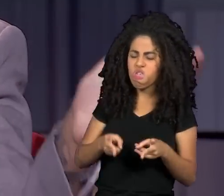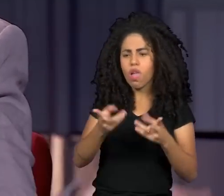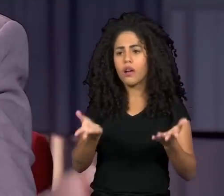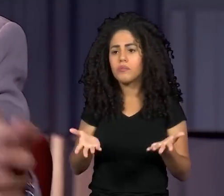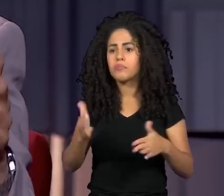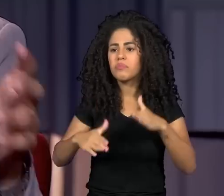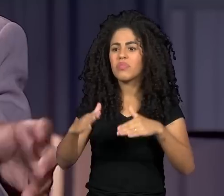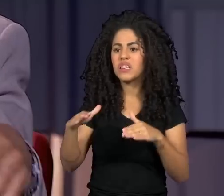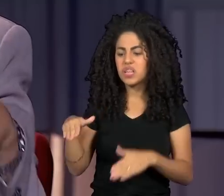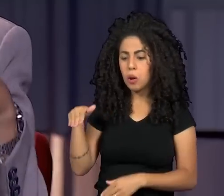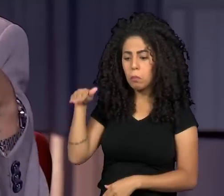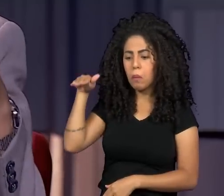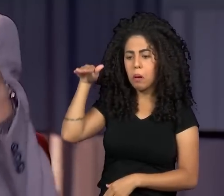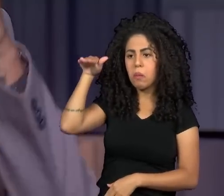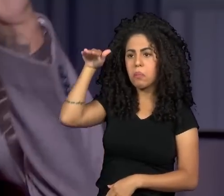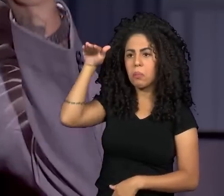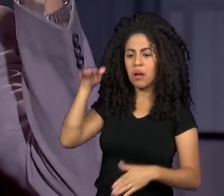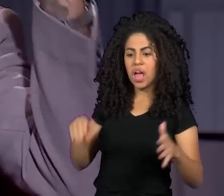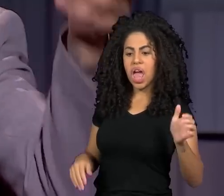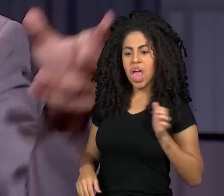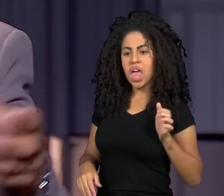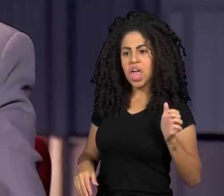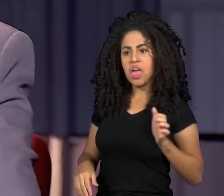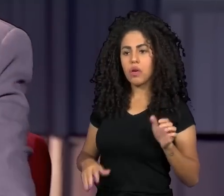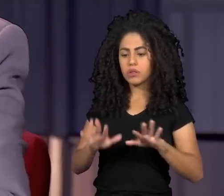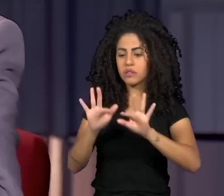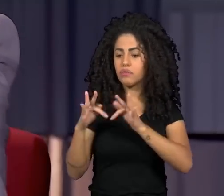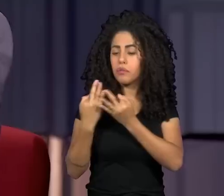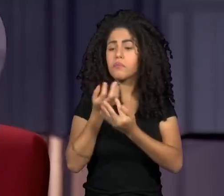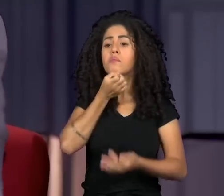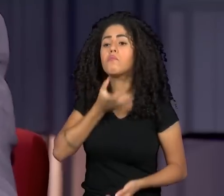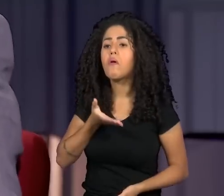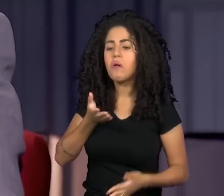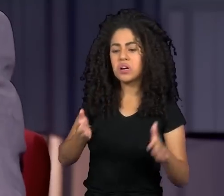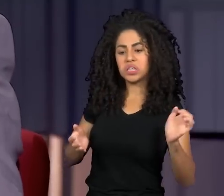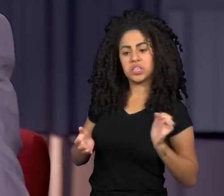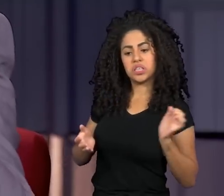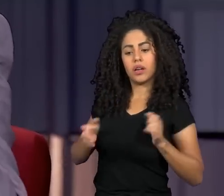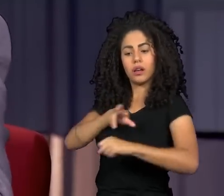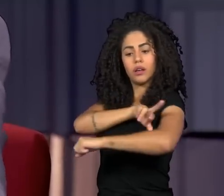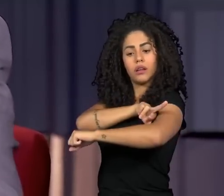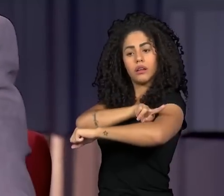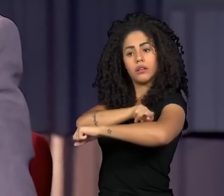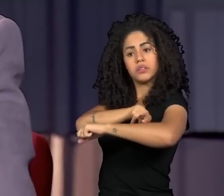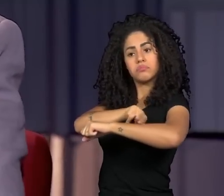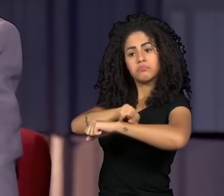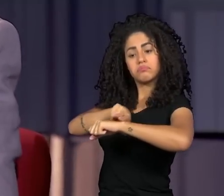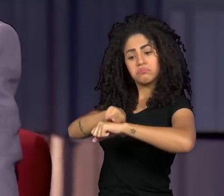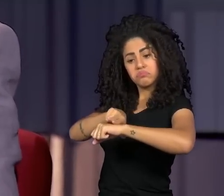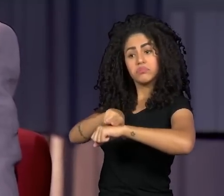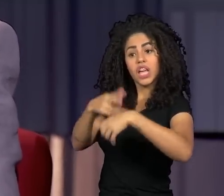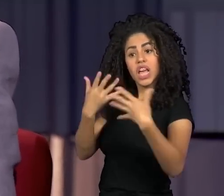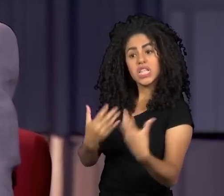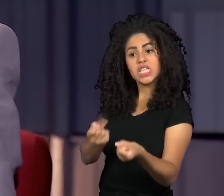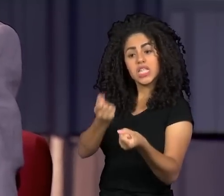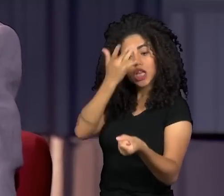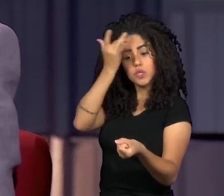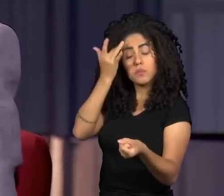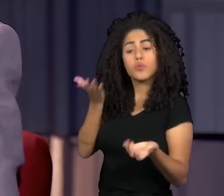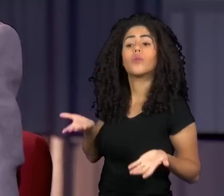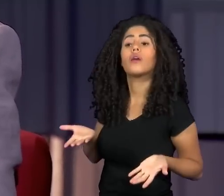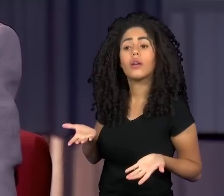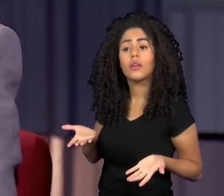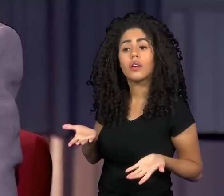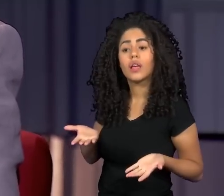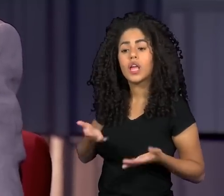vezes cresceu num ambiente que tinha dinheiro, às vezes cresceu numa família boa, com a pele que é nitidamente aceita pela indústria, e aí o cara